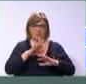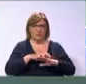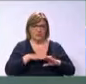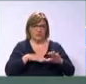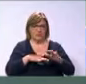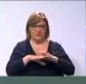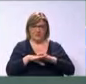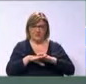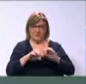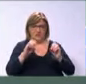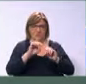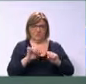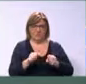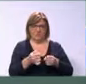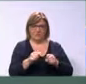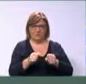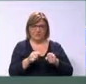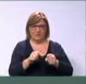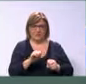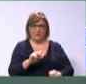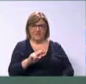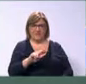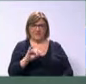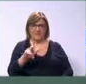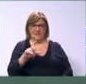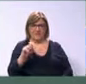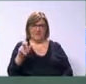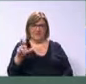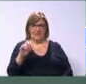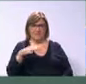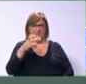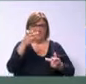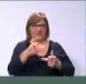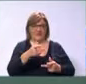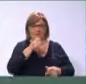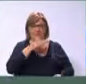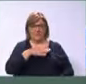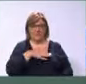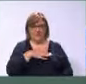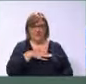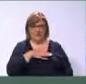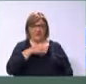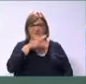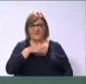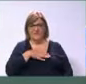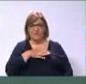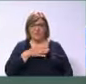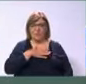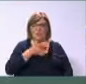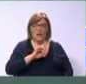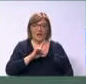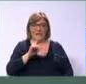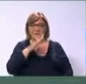nem na pressão para que guilherme silva benfica ok se não querem restaurante nó pé